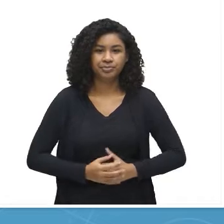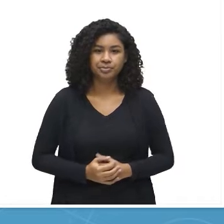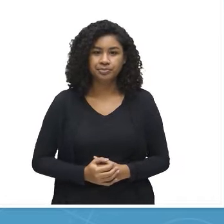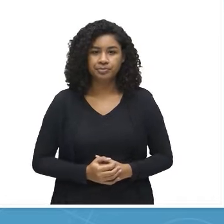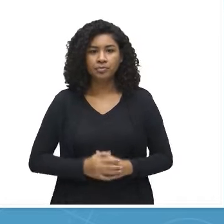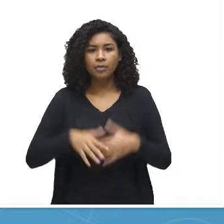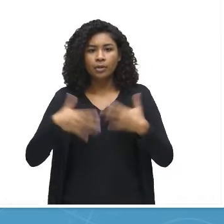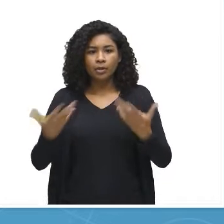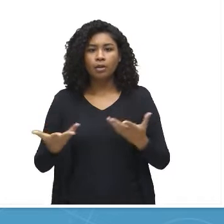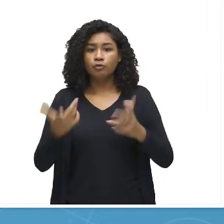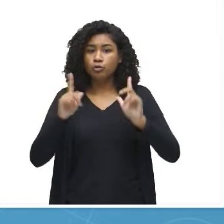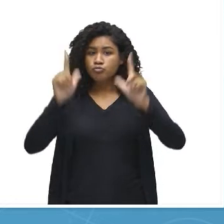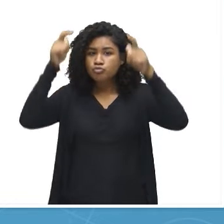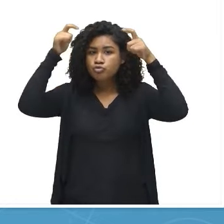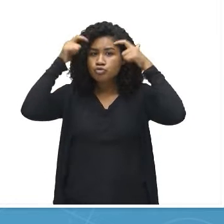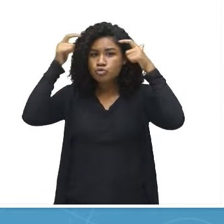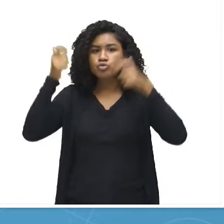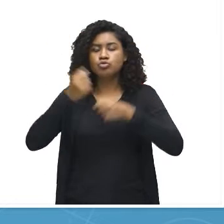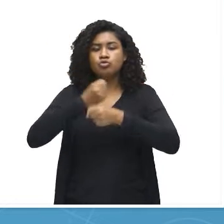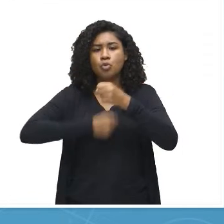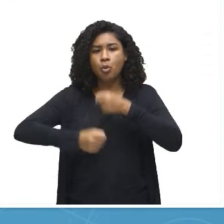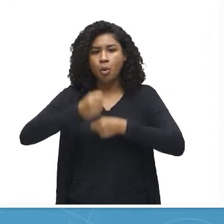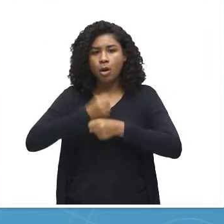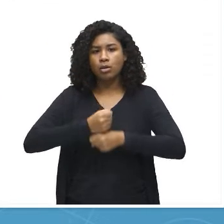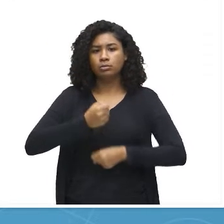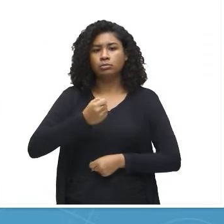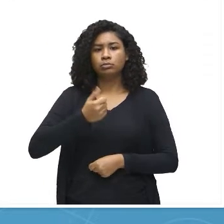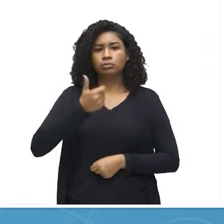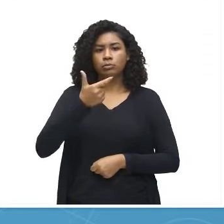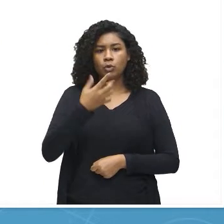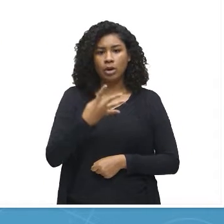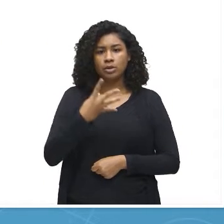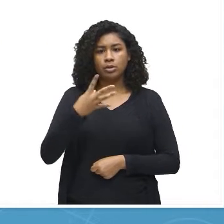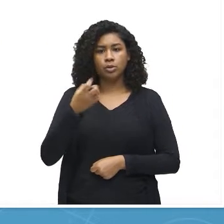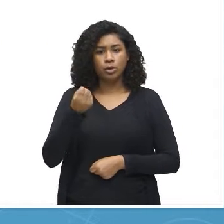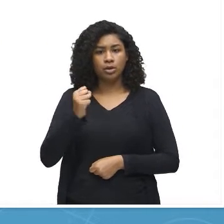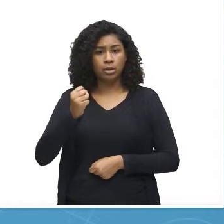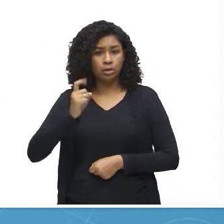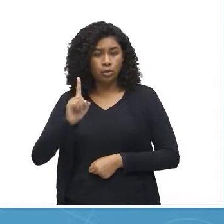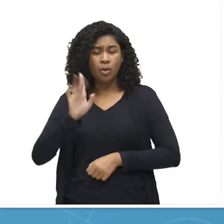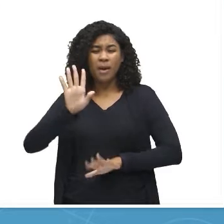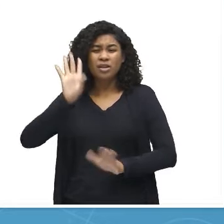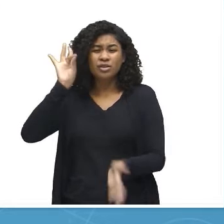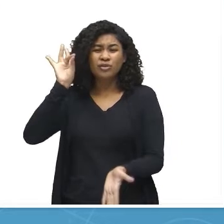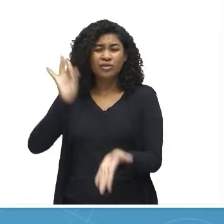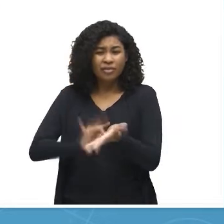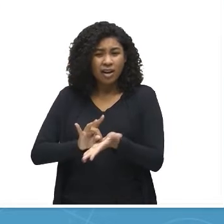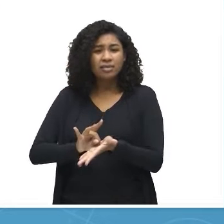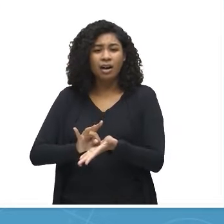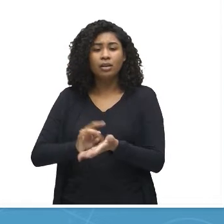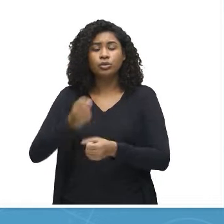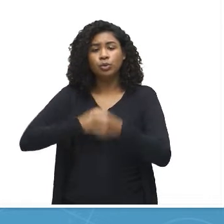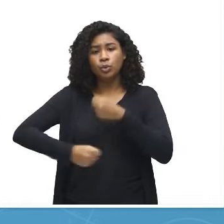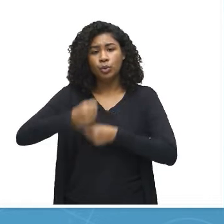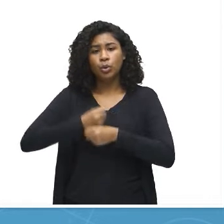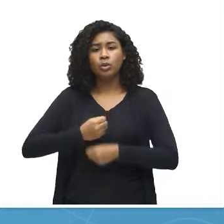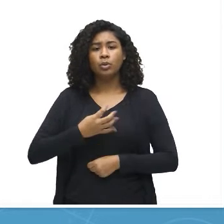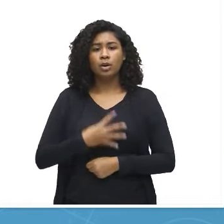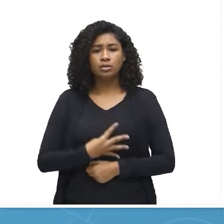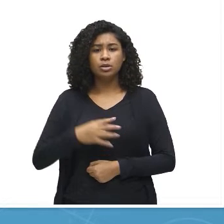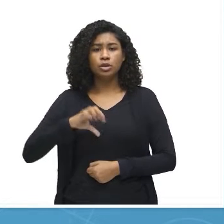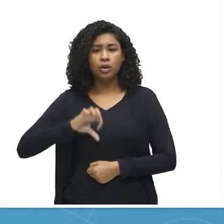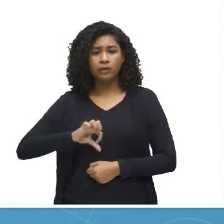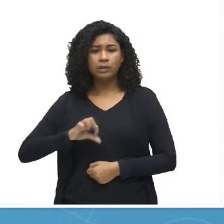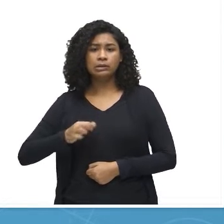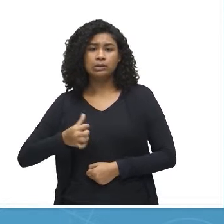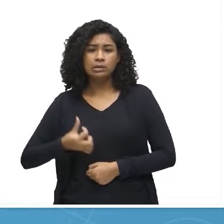coroado rei, tá? Mas quando é que ela se consolida de verdade? Vai se consolidar em 496, quando ele